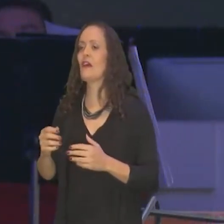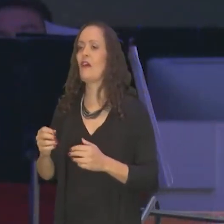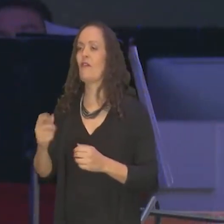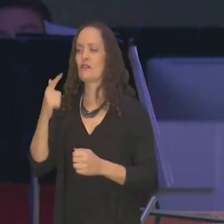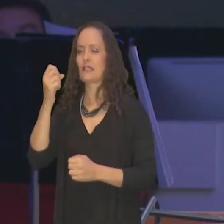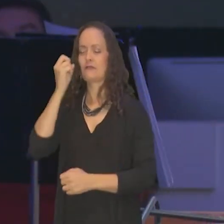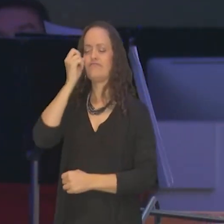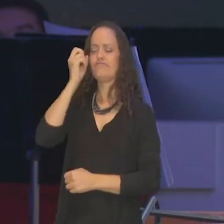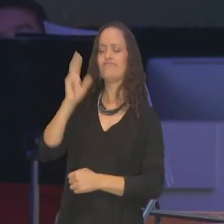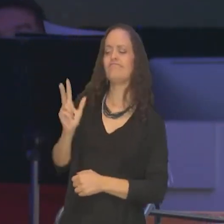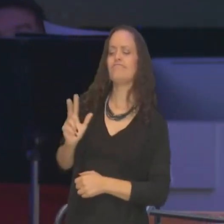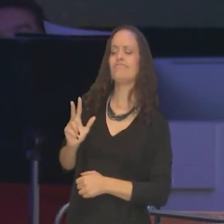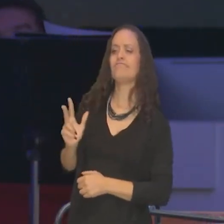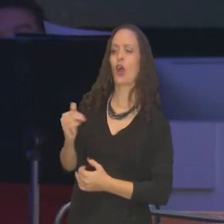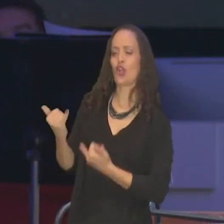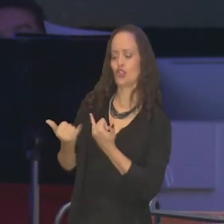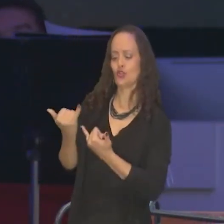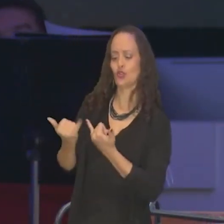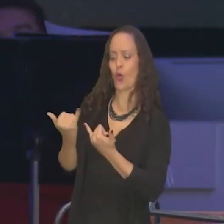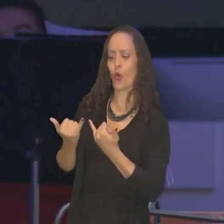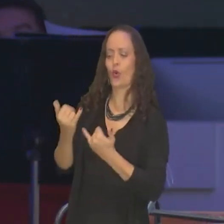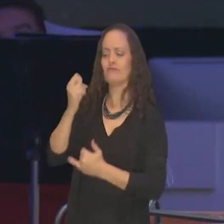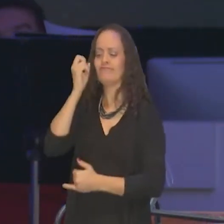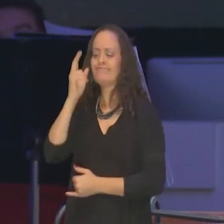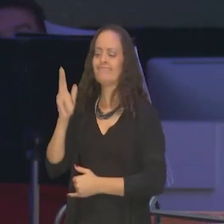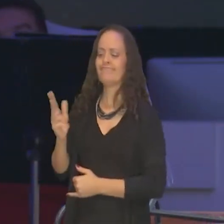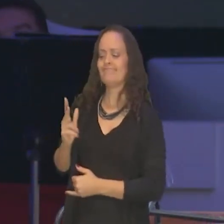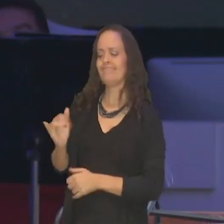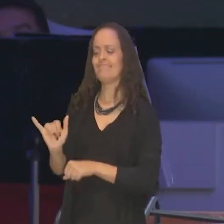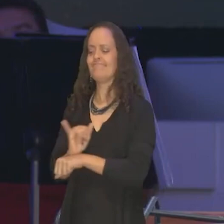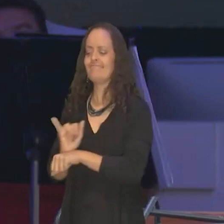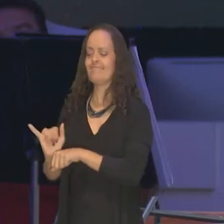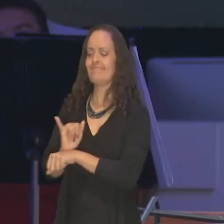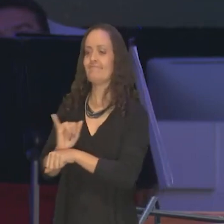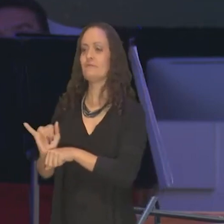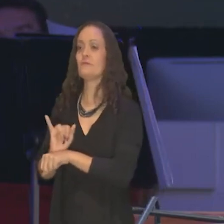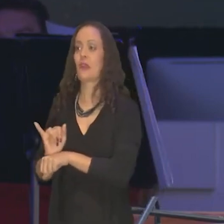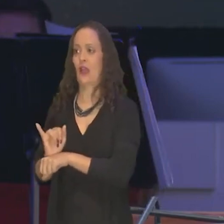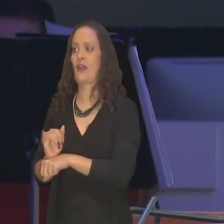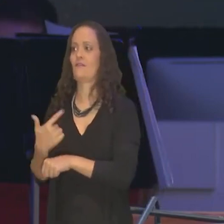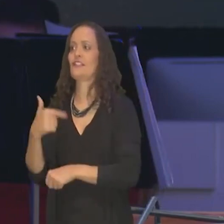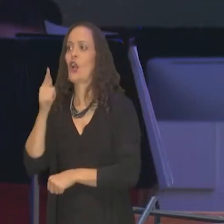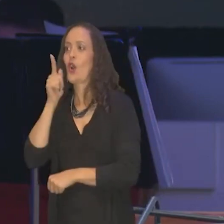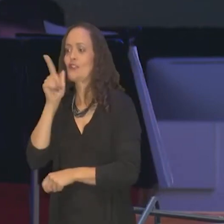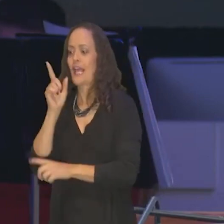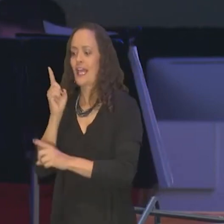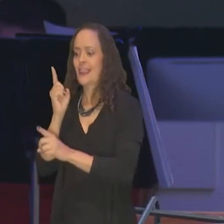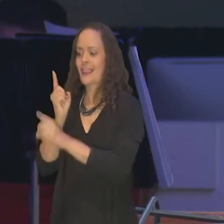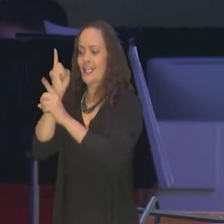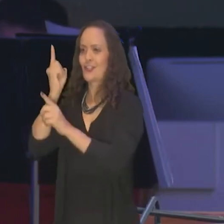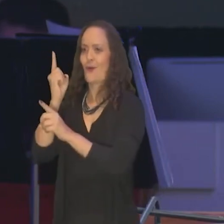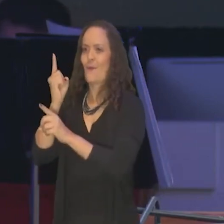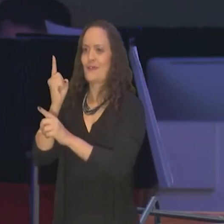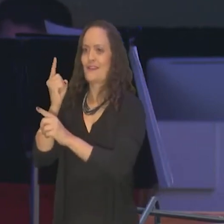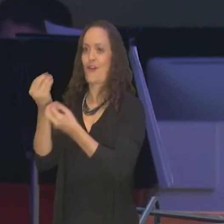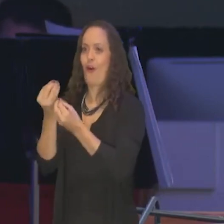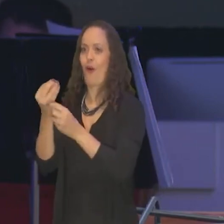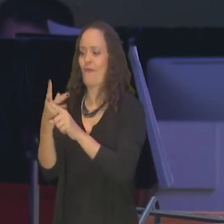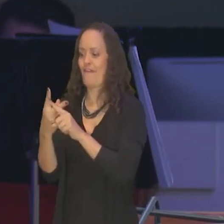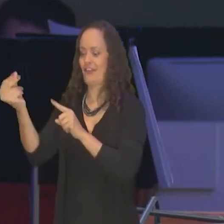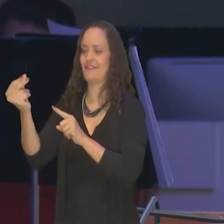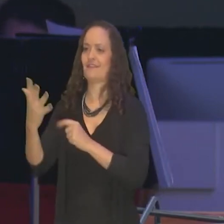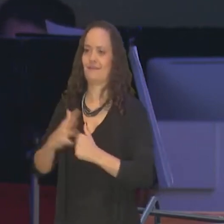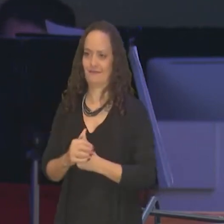expertise nisso, e você tem alguma habilidade, e você então adivinha alguma coisa, ou você diz alguma coisa a respeito